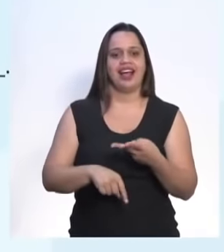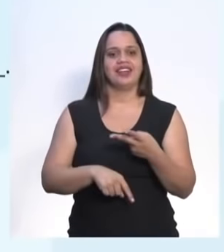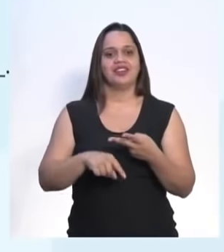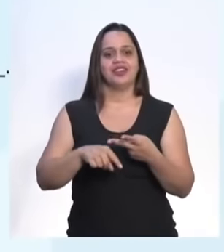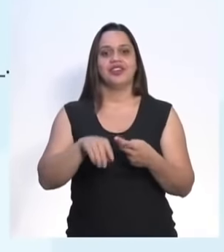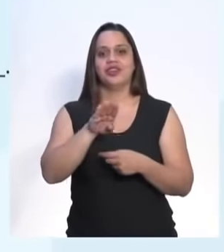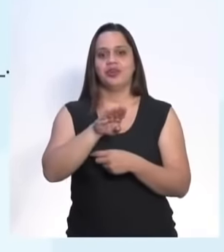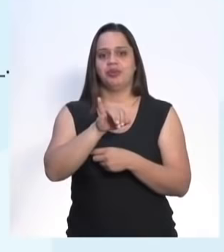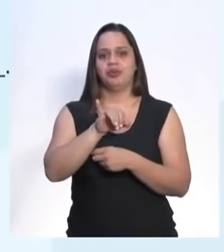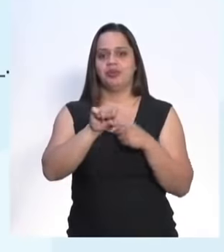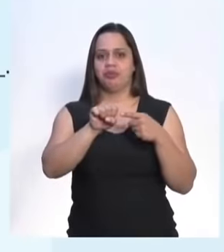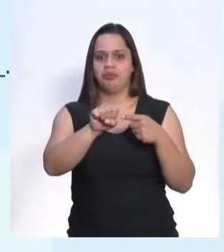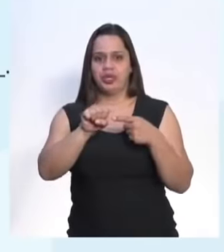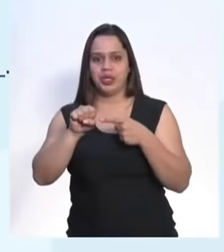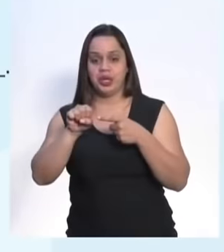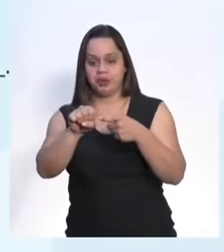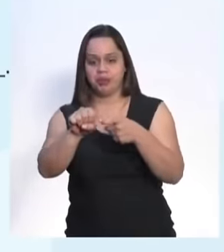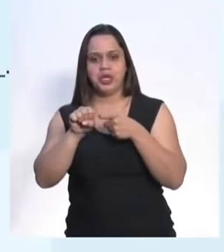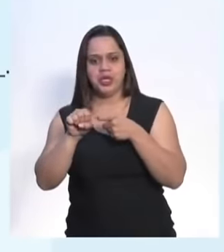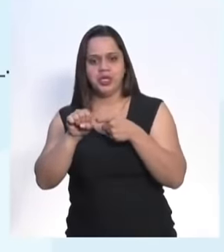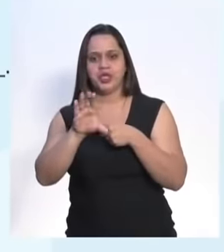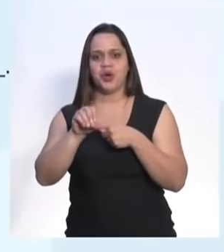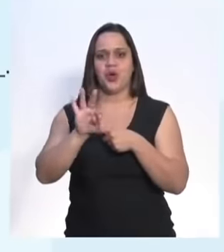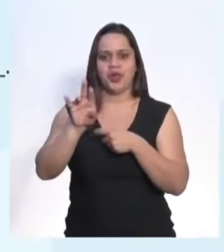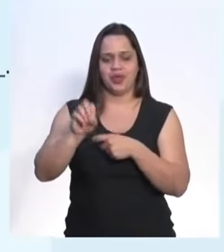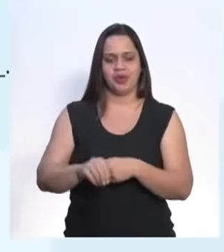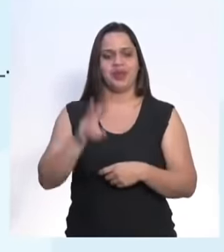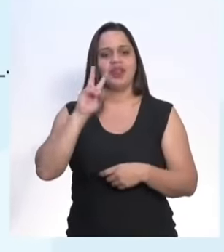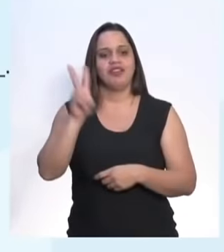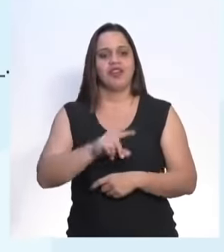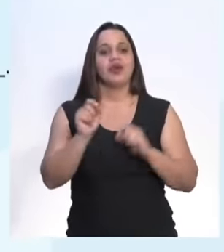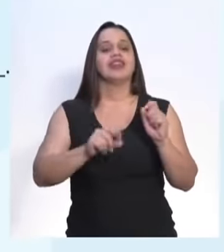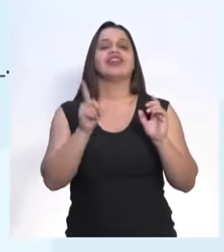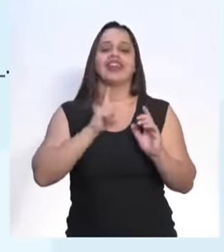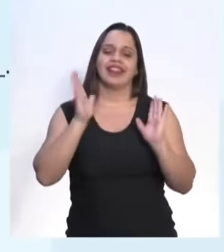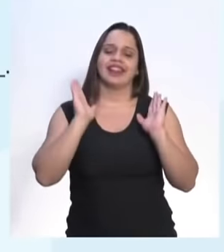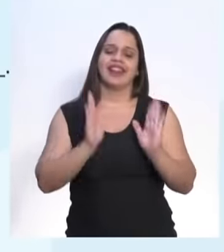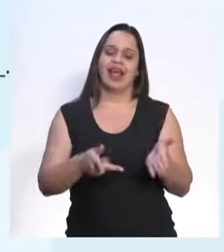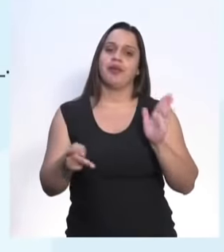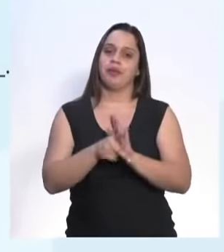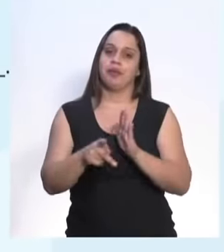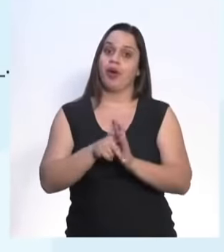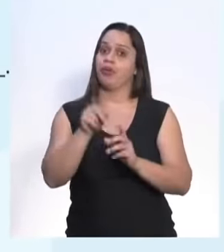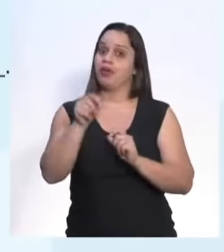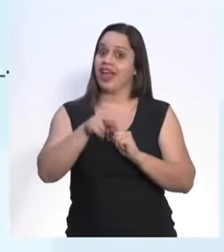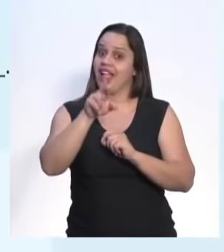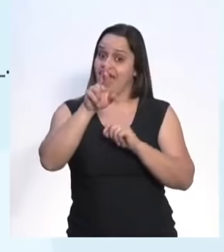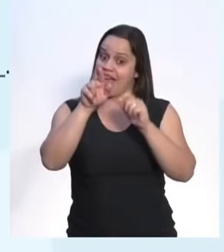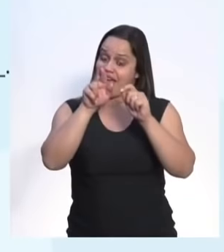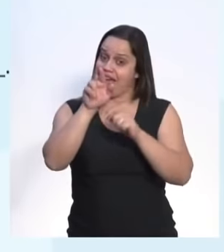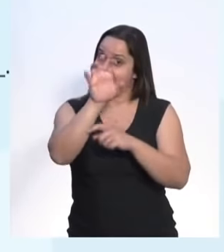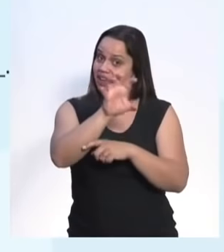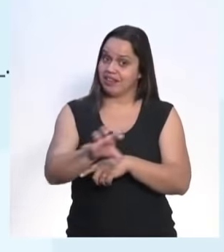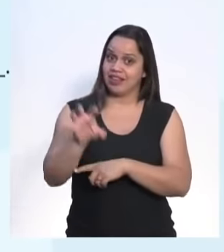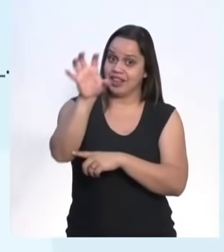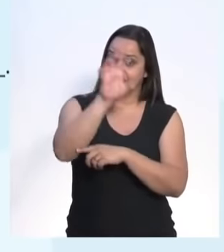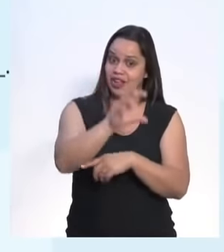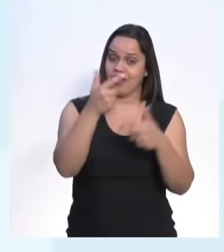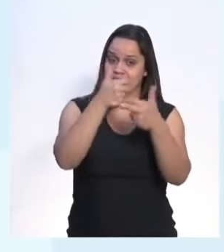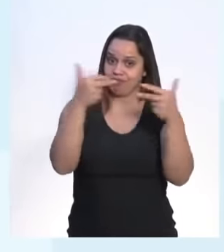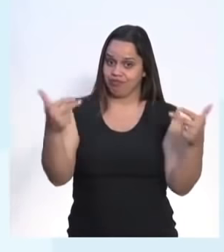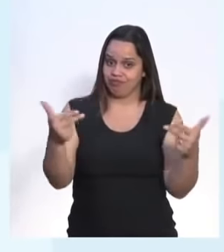o biscoito. Aqui sim nós temos a questão regional, né?